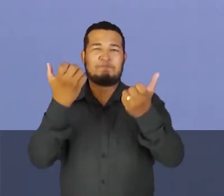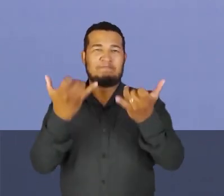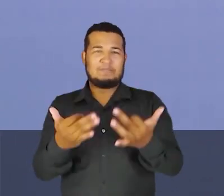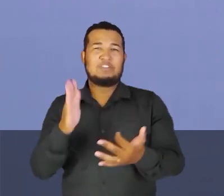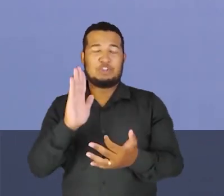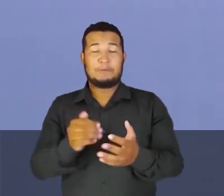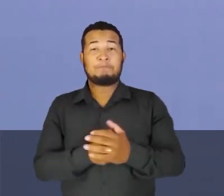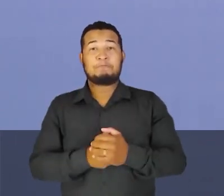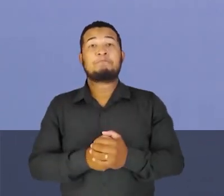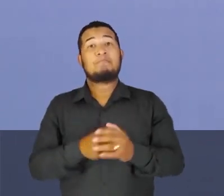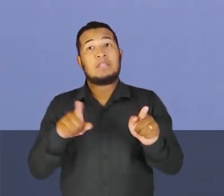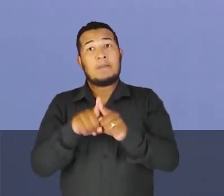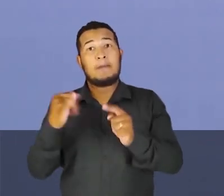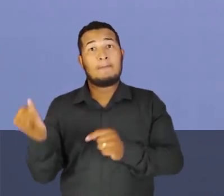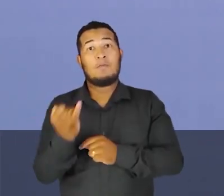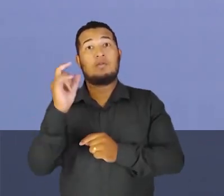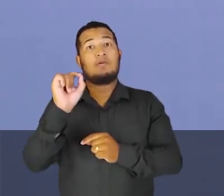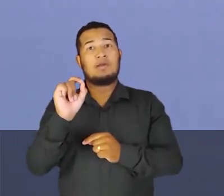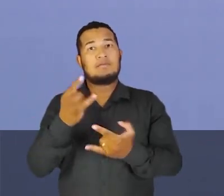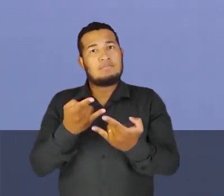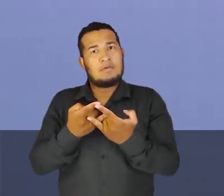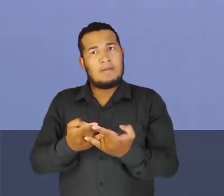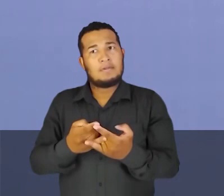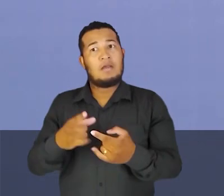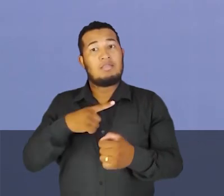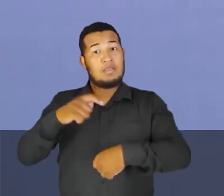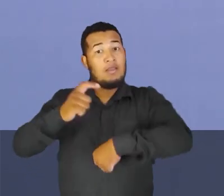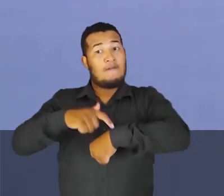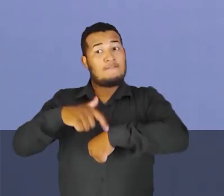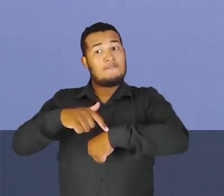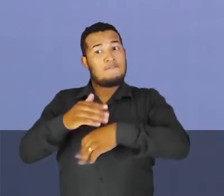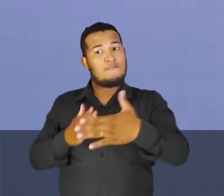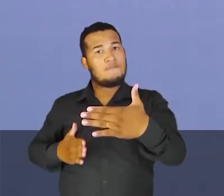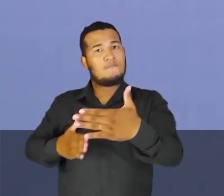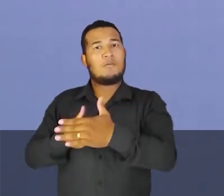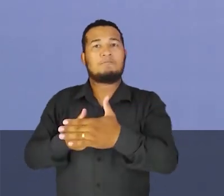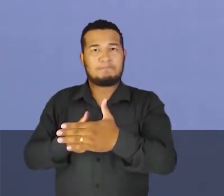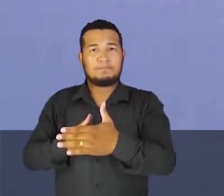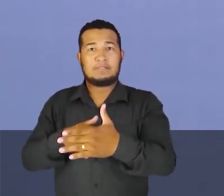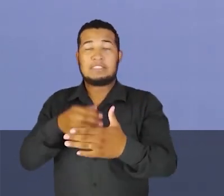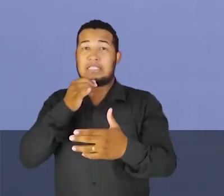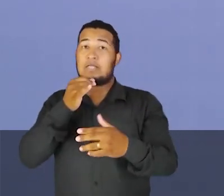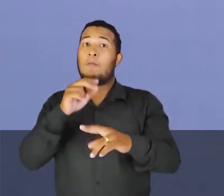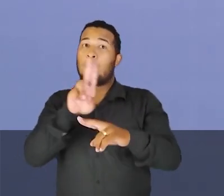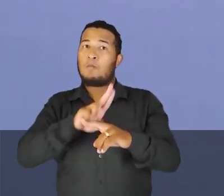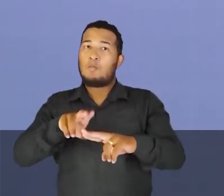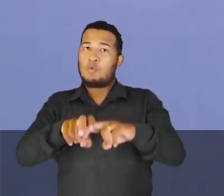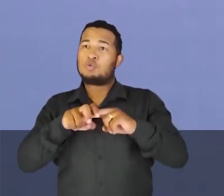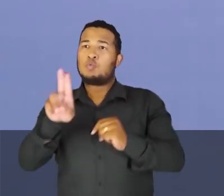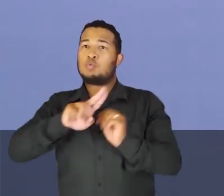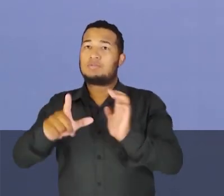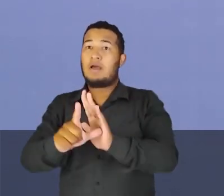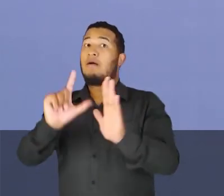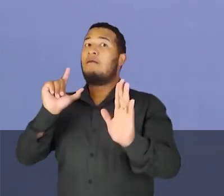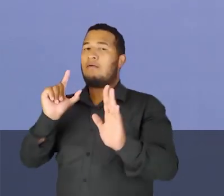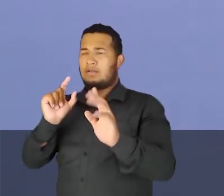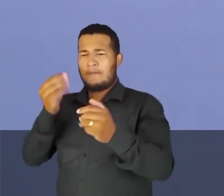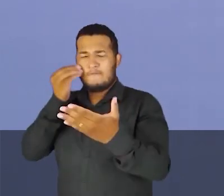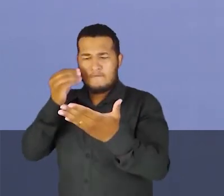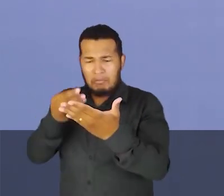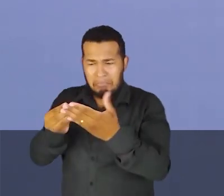muito importante, a camisinha, ela tem prazo de validade, então, antes de poder utilizar esse método contraceptivo, você